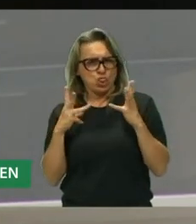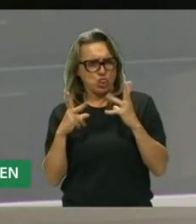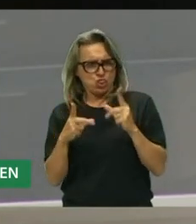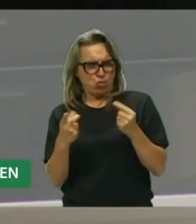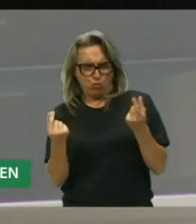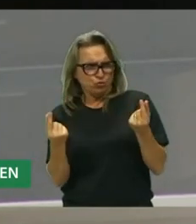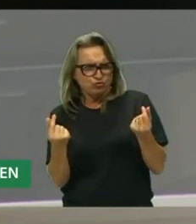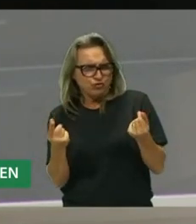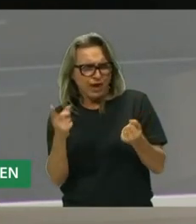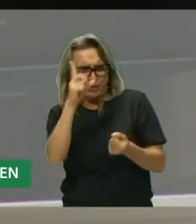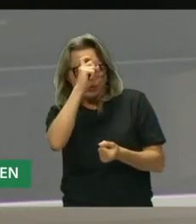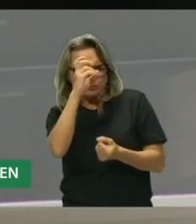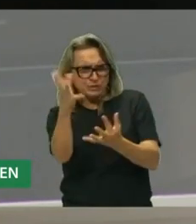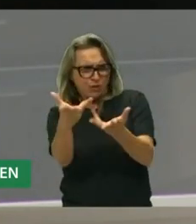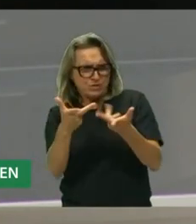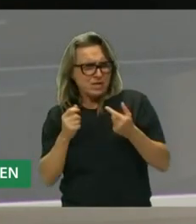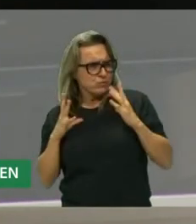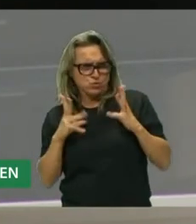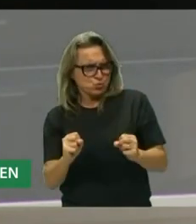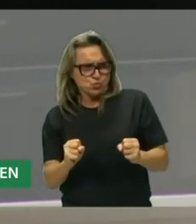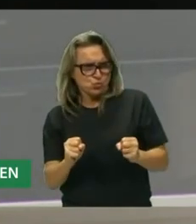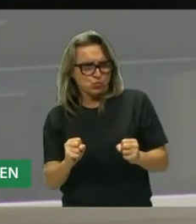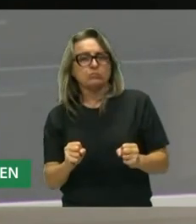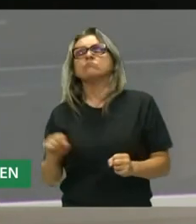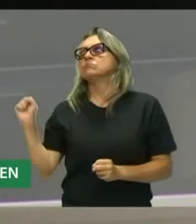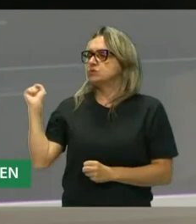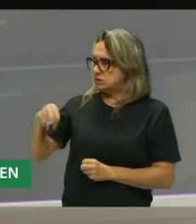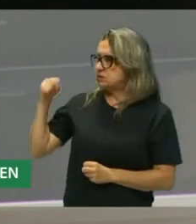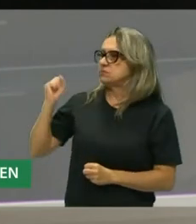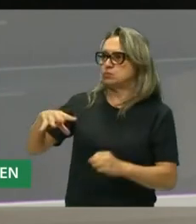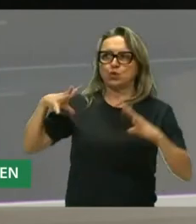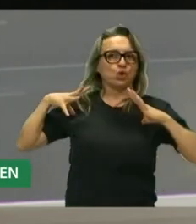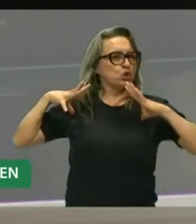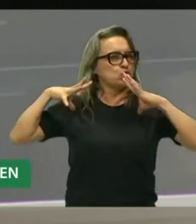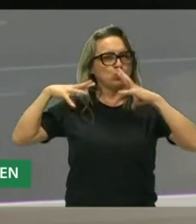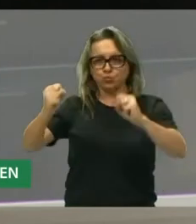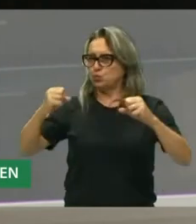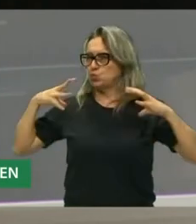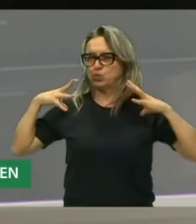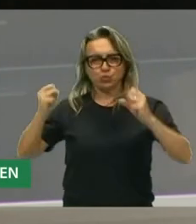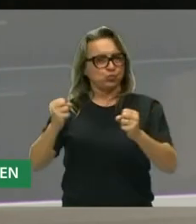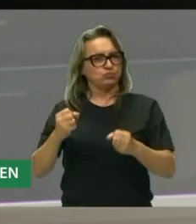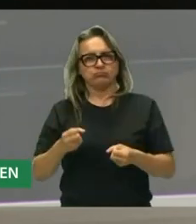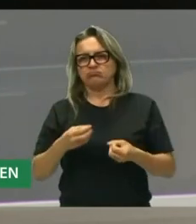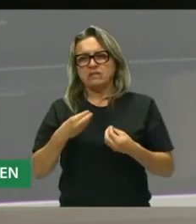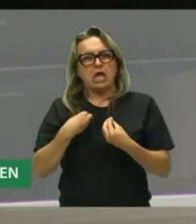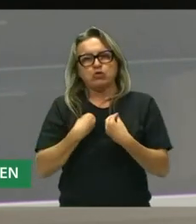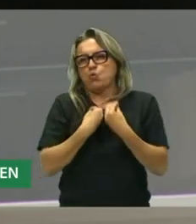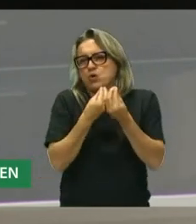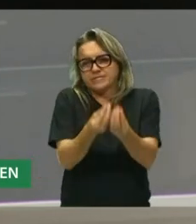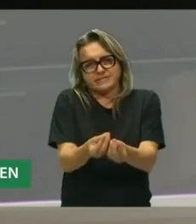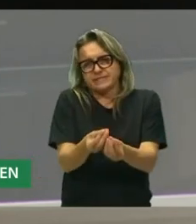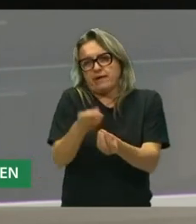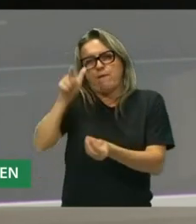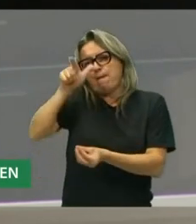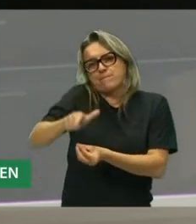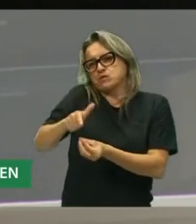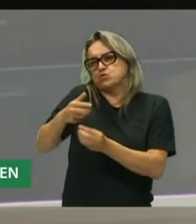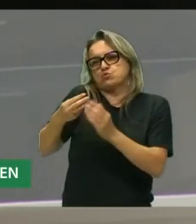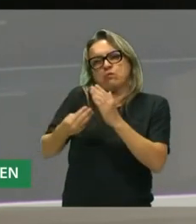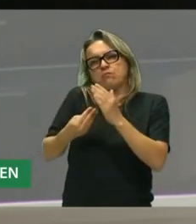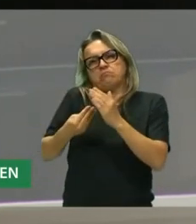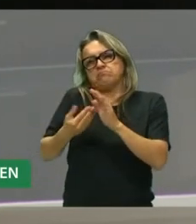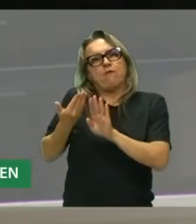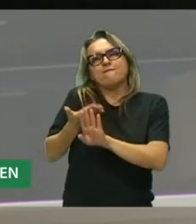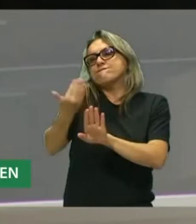hospital recebe? Todos, todos. Todos. Até doação de terceiros. É tudo. Tá, realmente